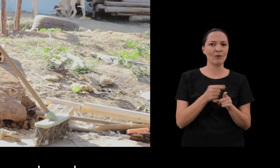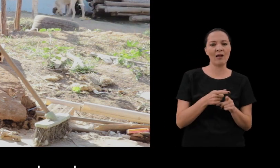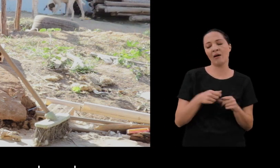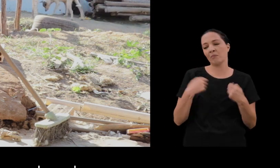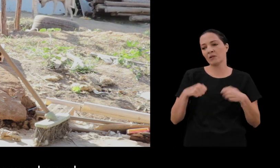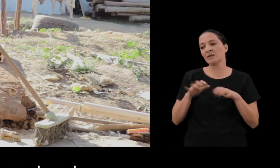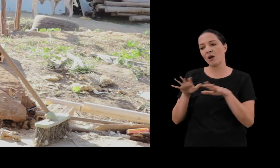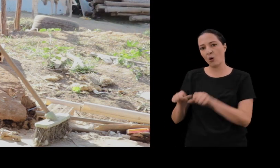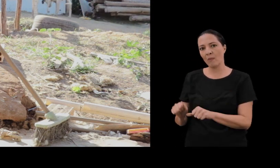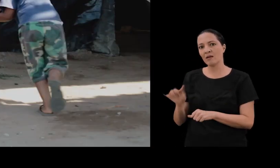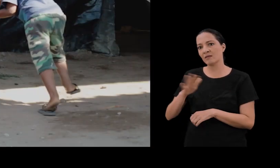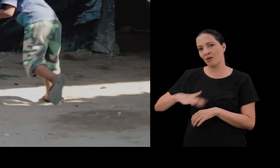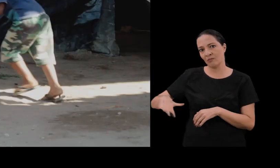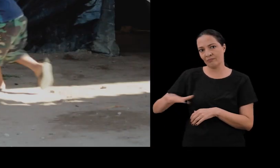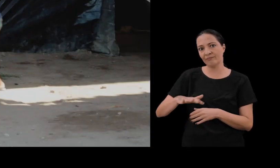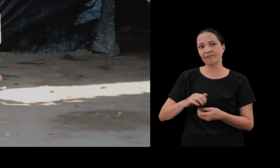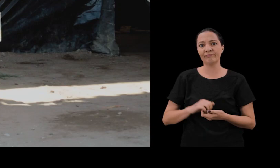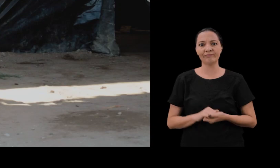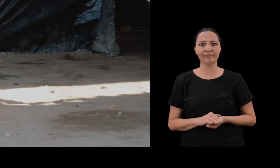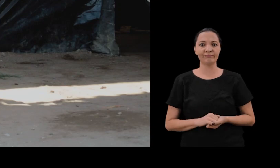para uma ocupação, né?